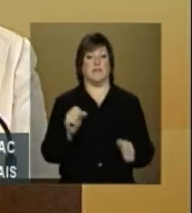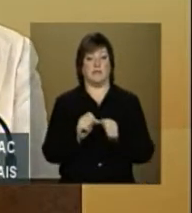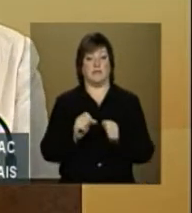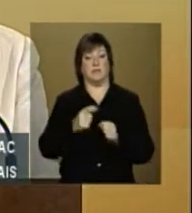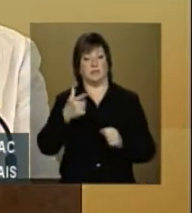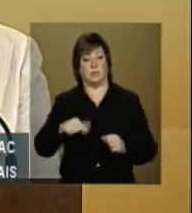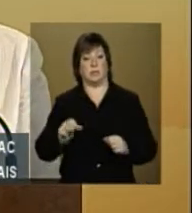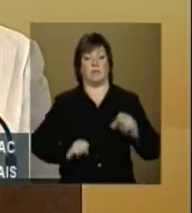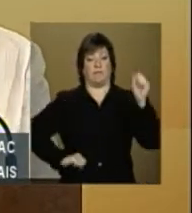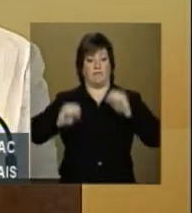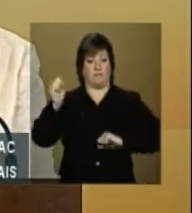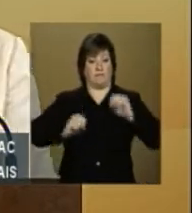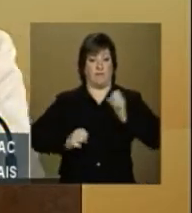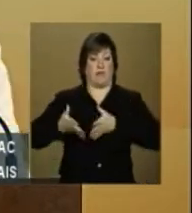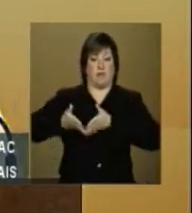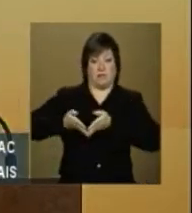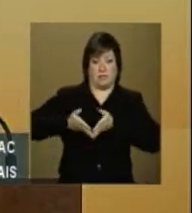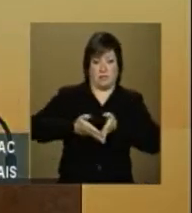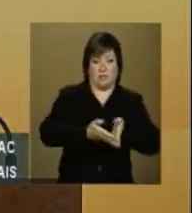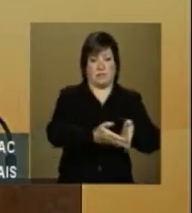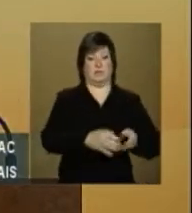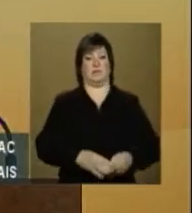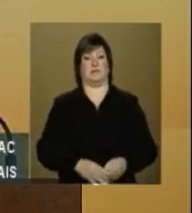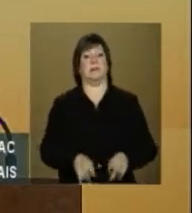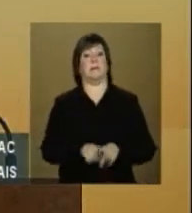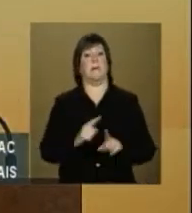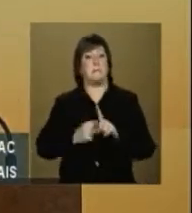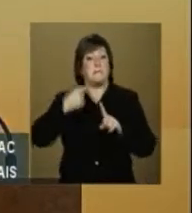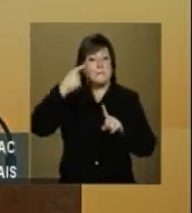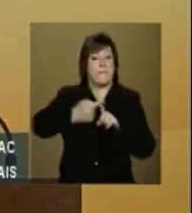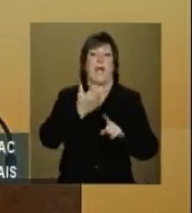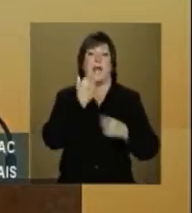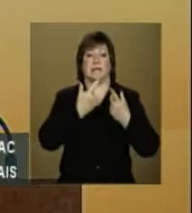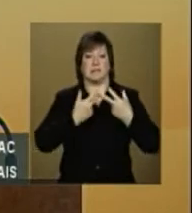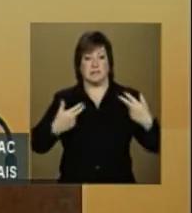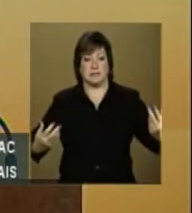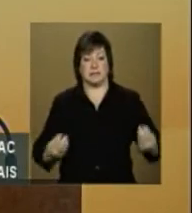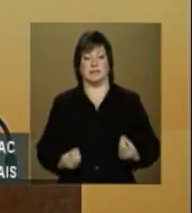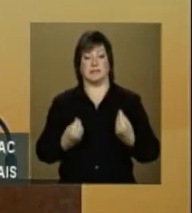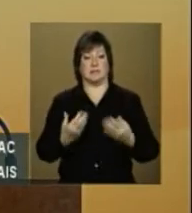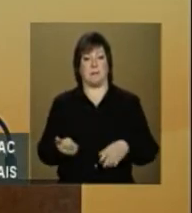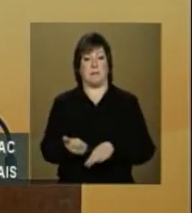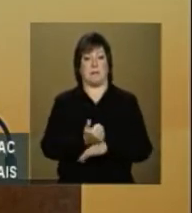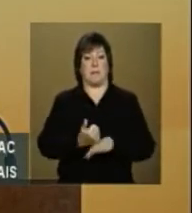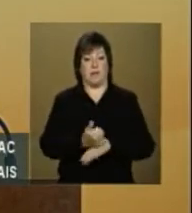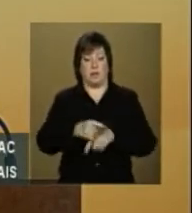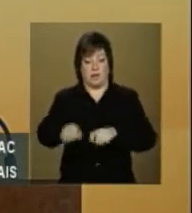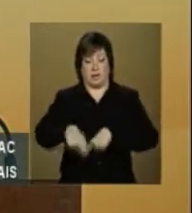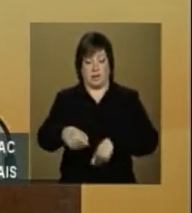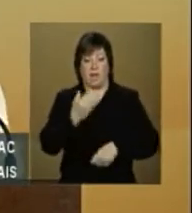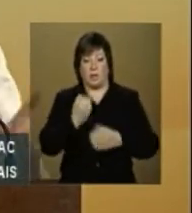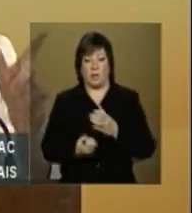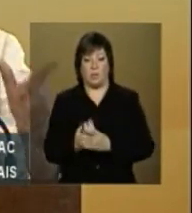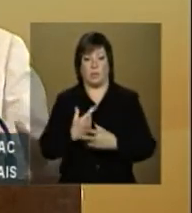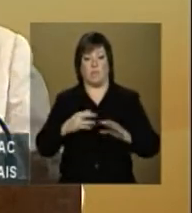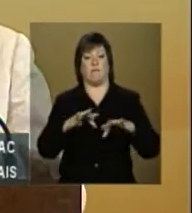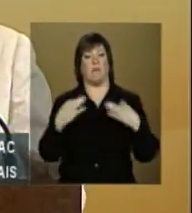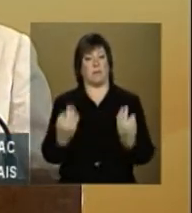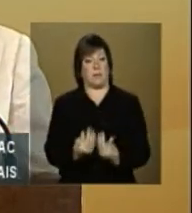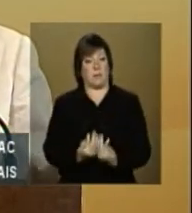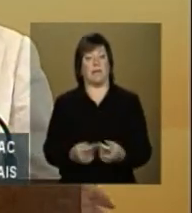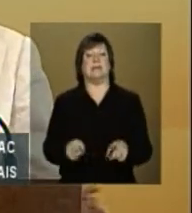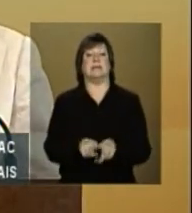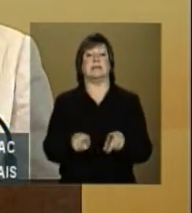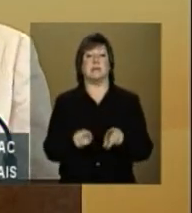a indústria naval, com mais alimentos, que levou maior mecanização na agricultura familiar, mas